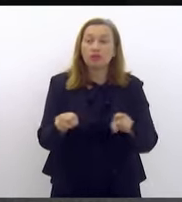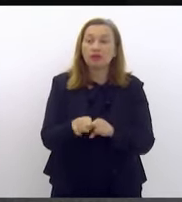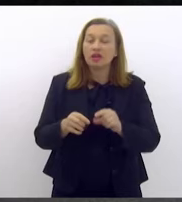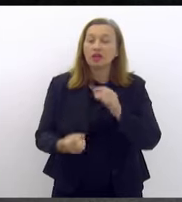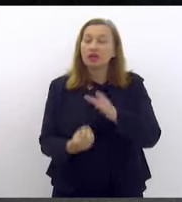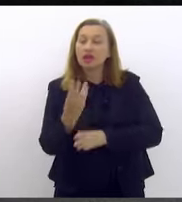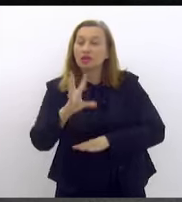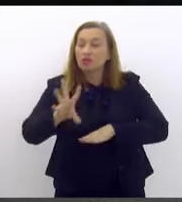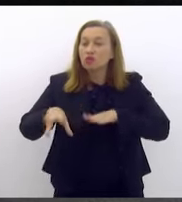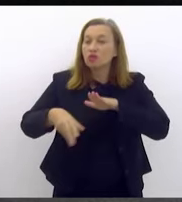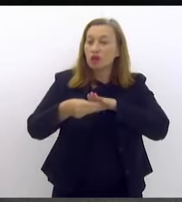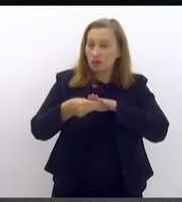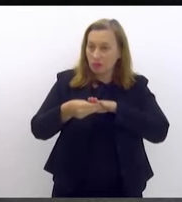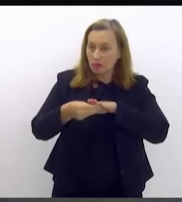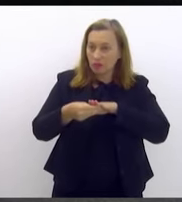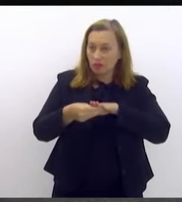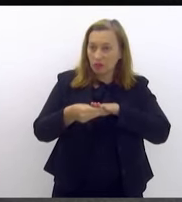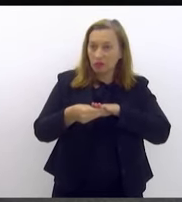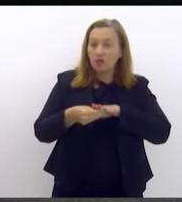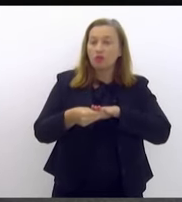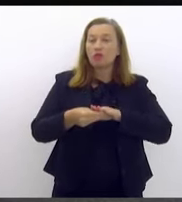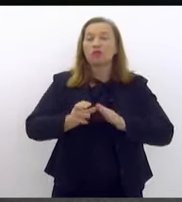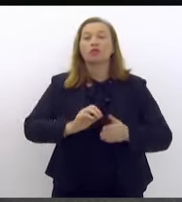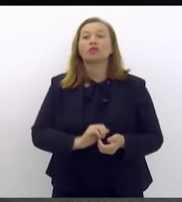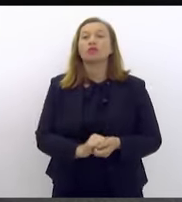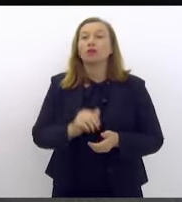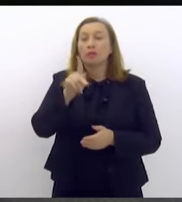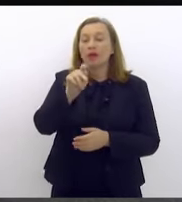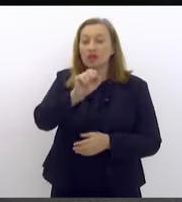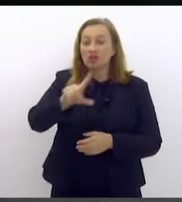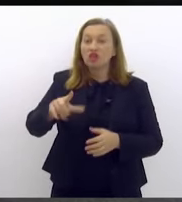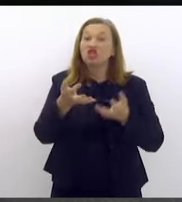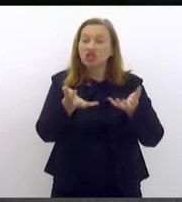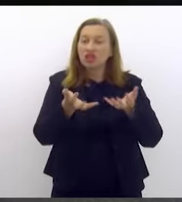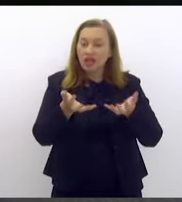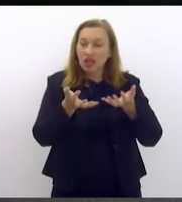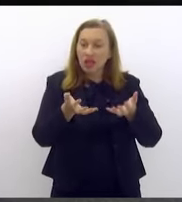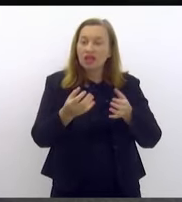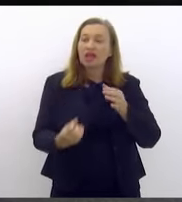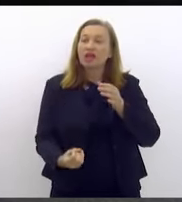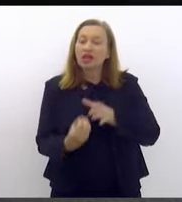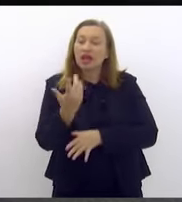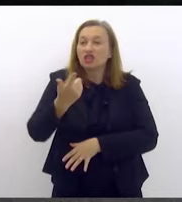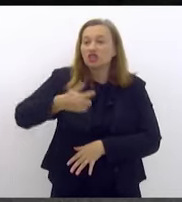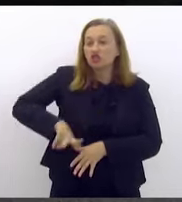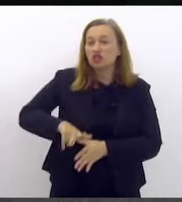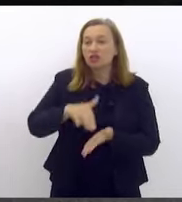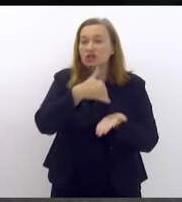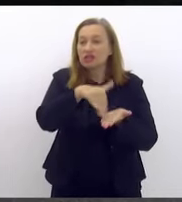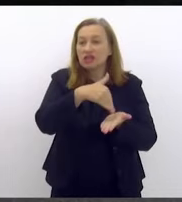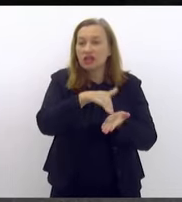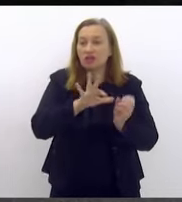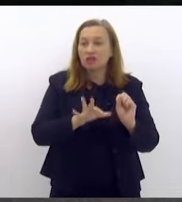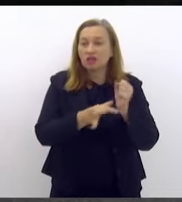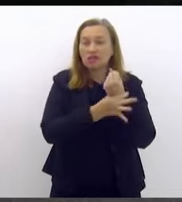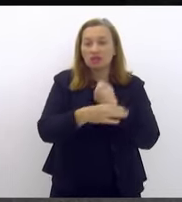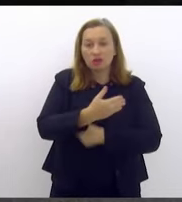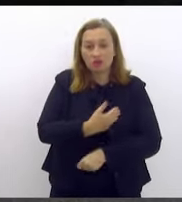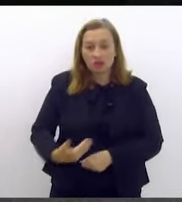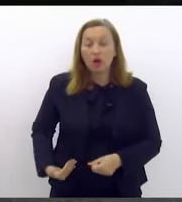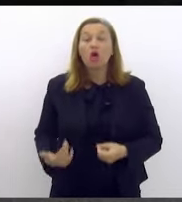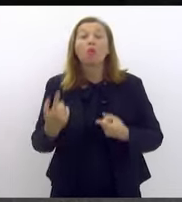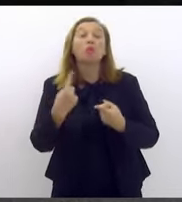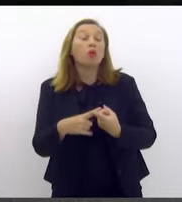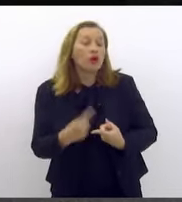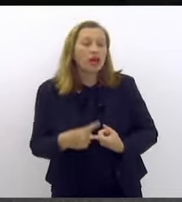emenda via bancada do PSOL, porque a gente quer que seja recriada a Secretaria de Segurança Pública. Por